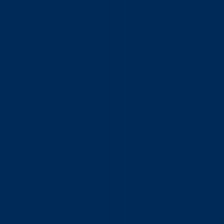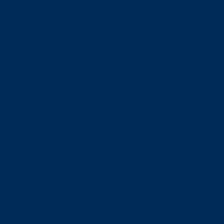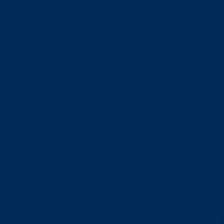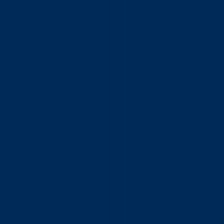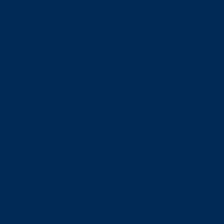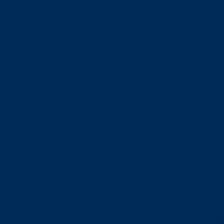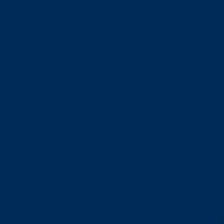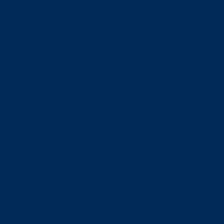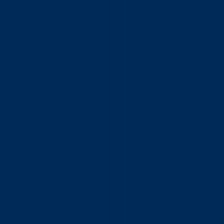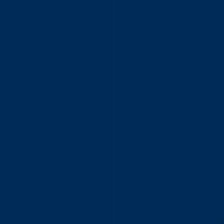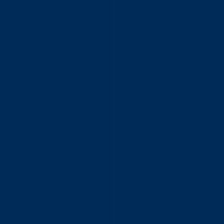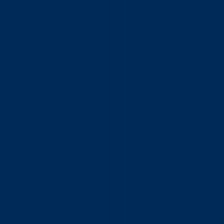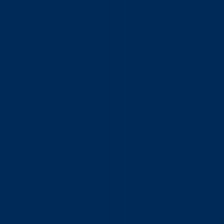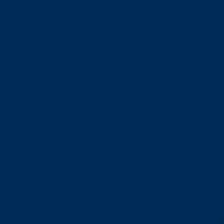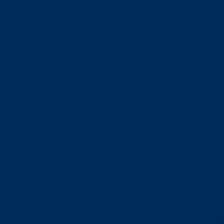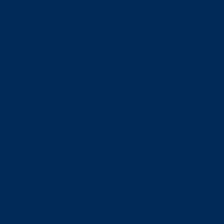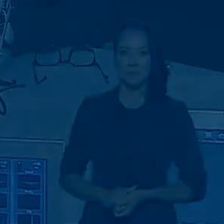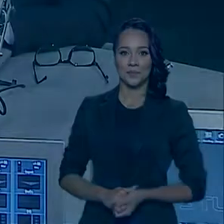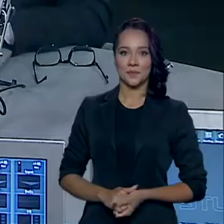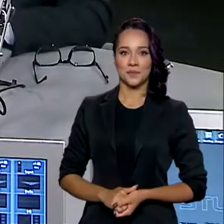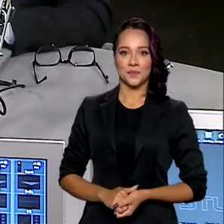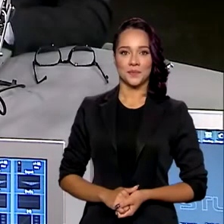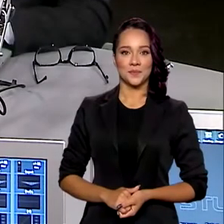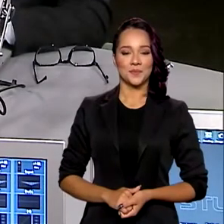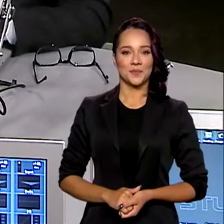repórter Nacional Inn